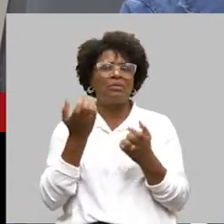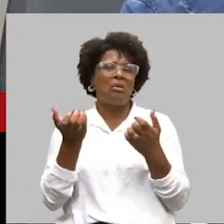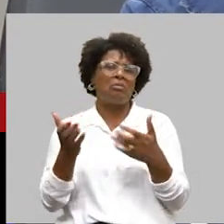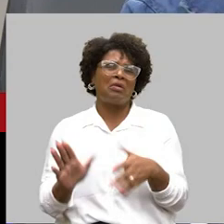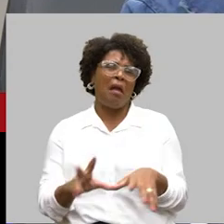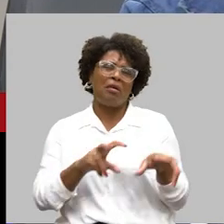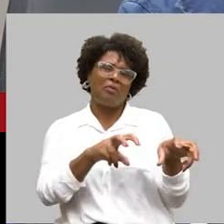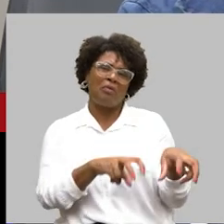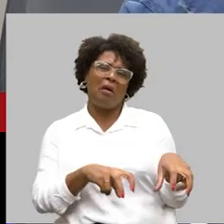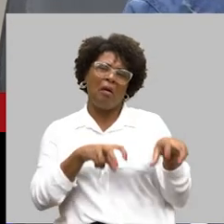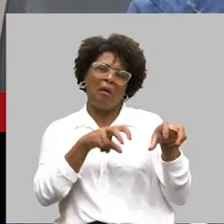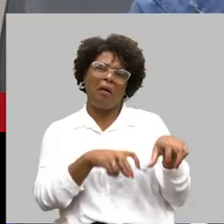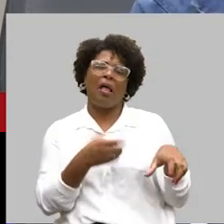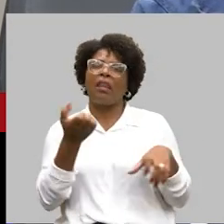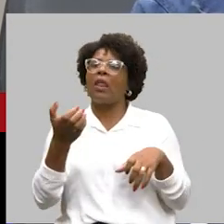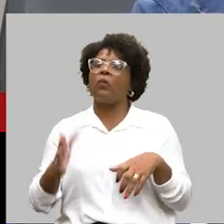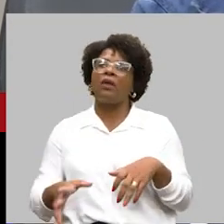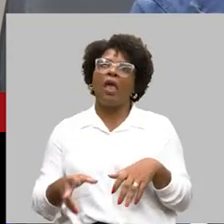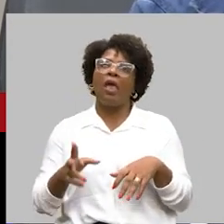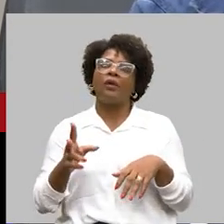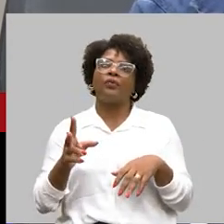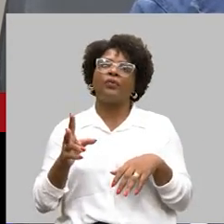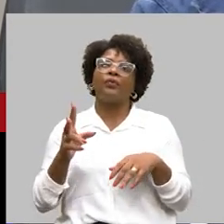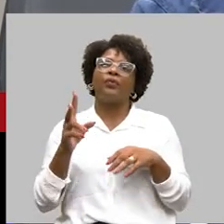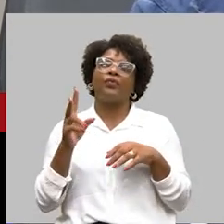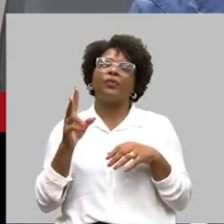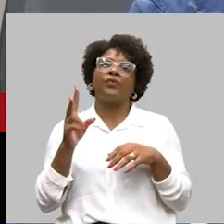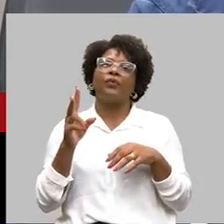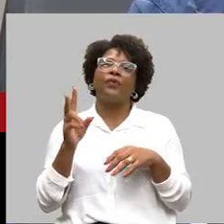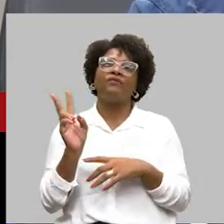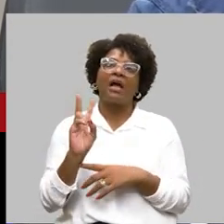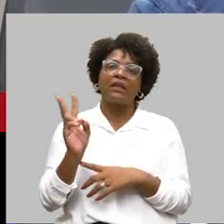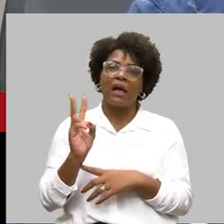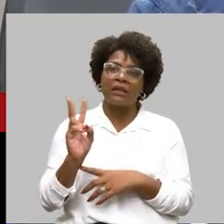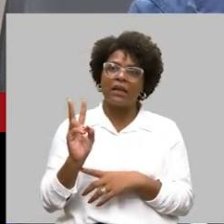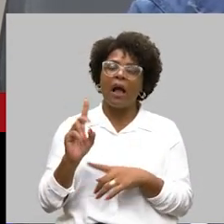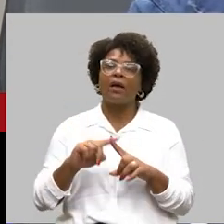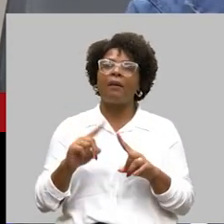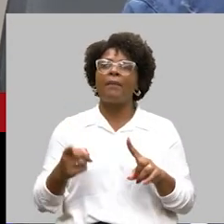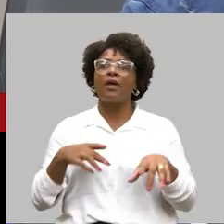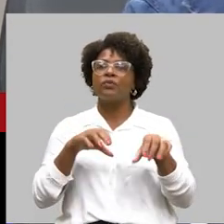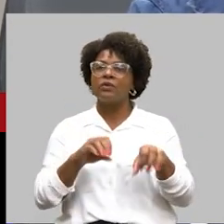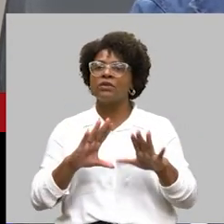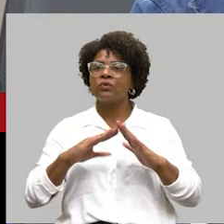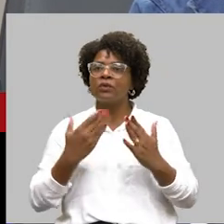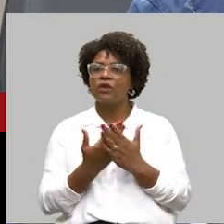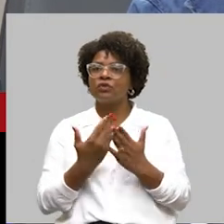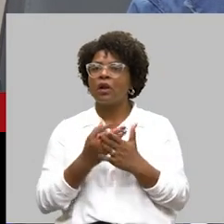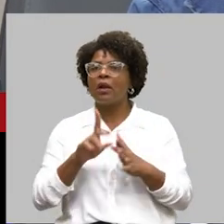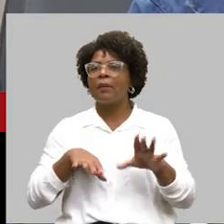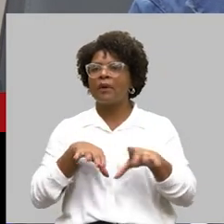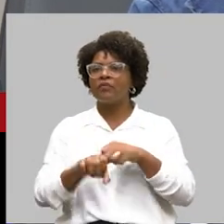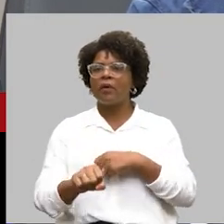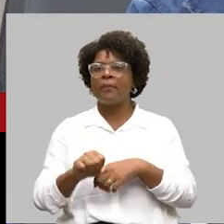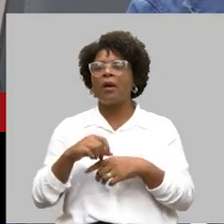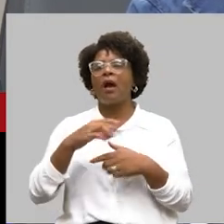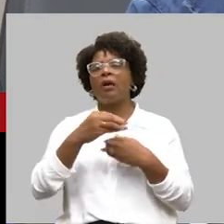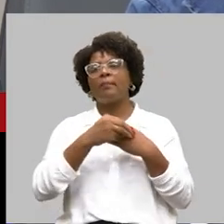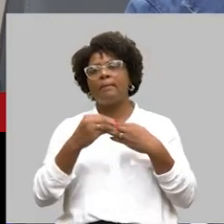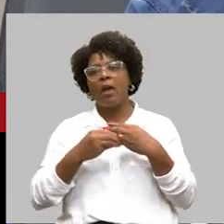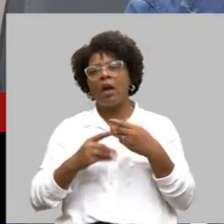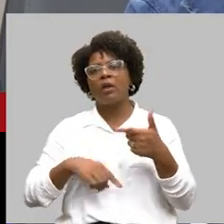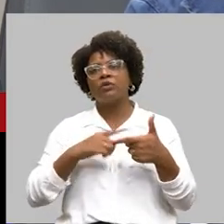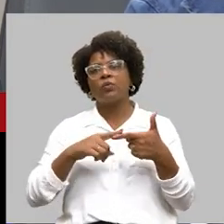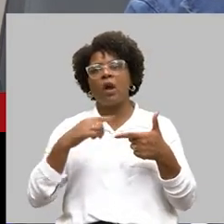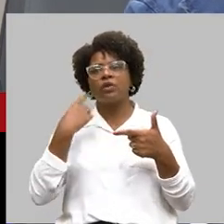mas o ensino da escola é qualificado para formar que seja um médico um advogado para formar futuros quem sabe juízes